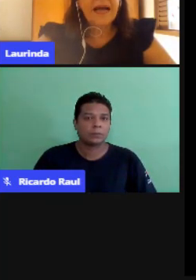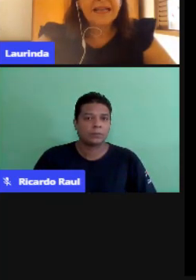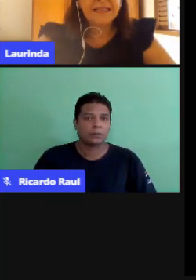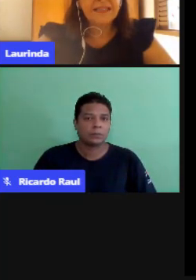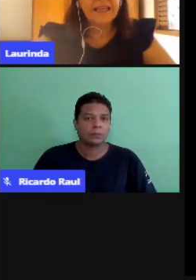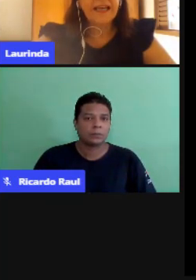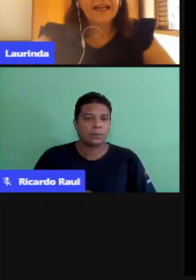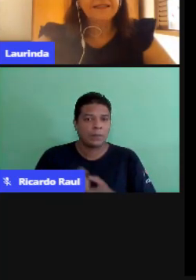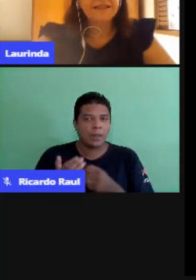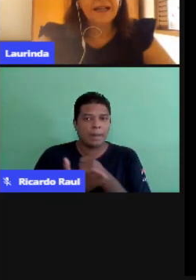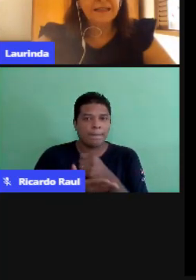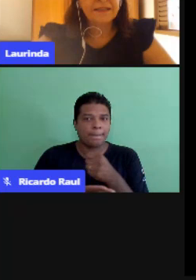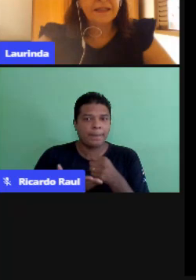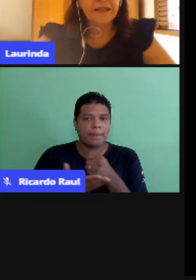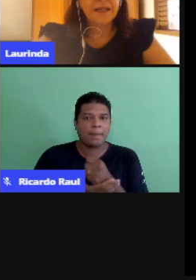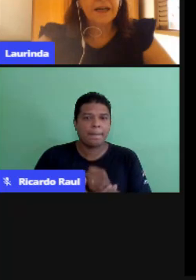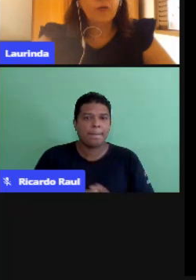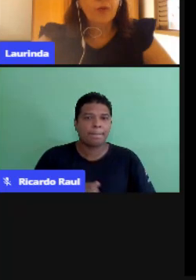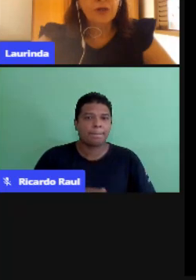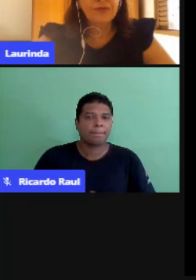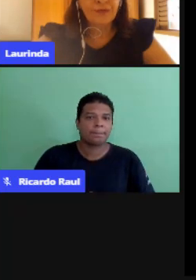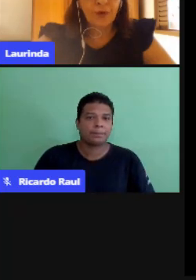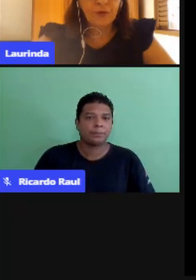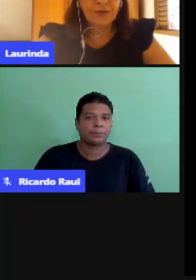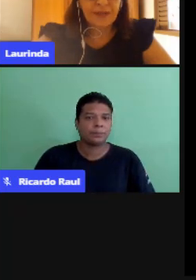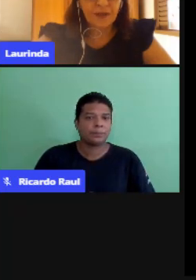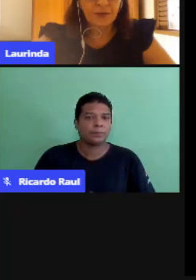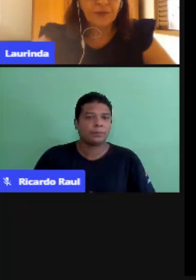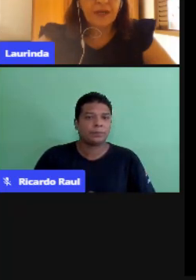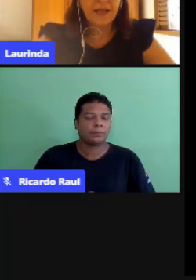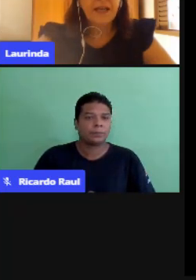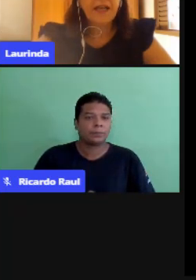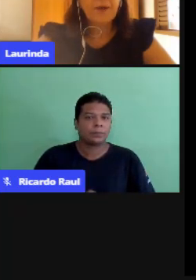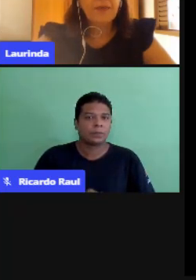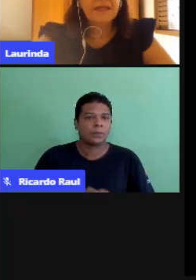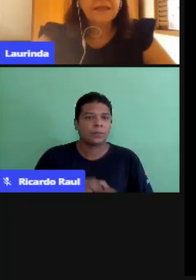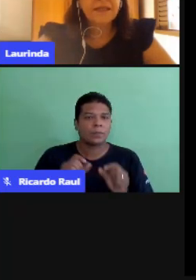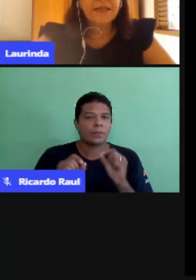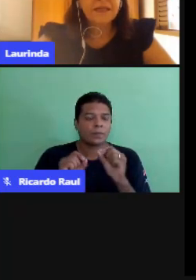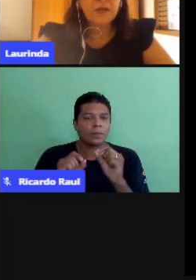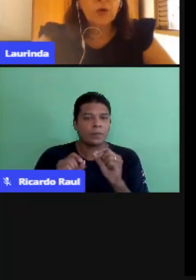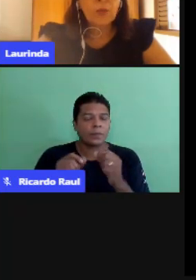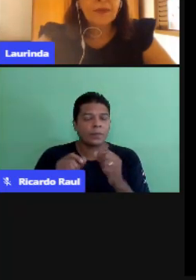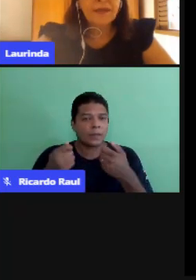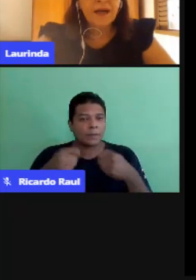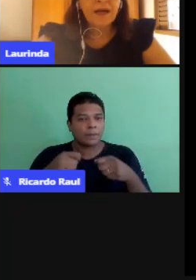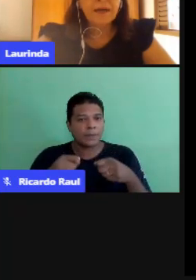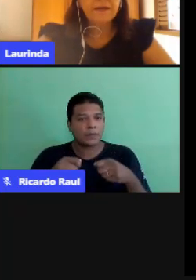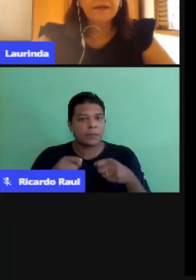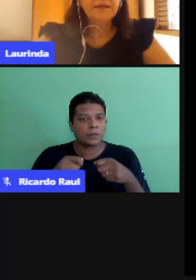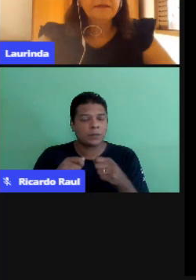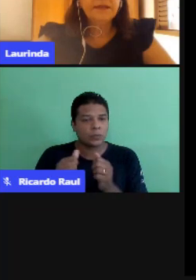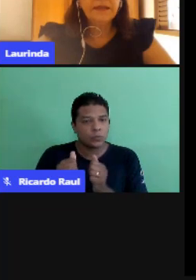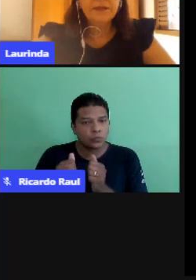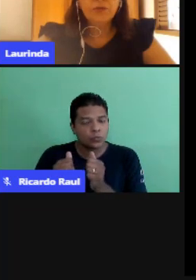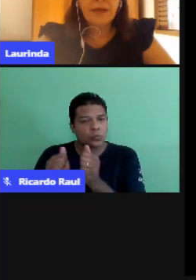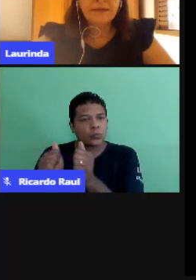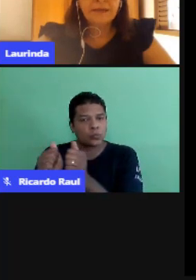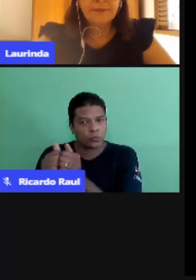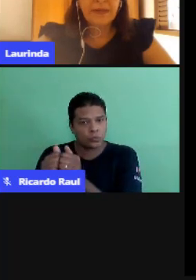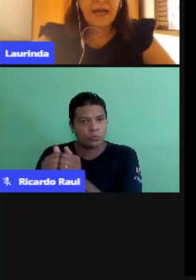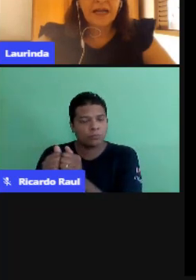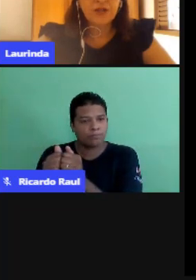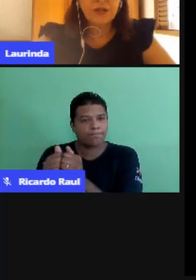Lá na base, ela trata o portfólio sendo, é preciso acompanhar